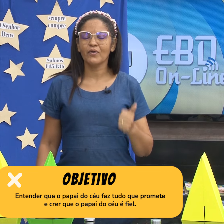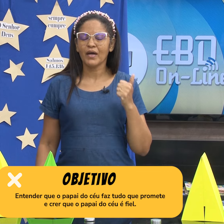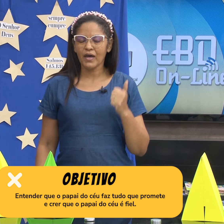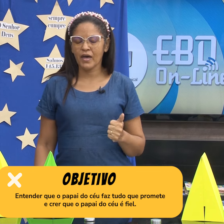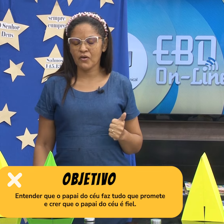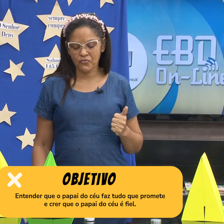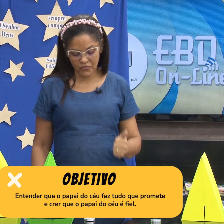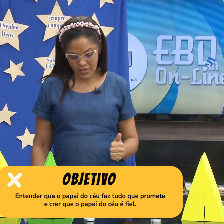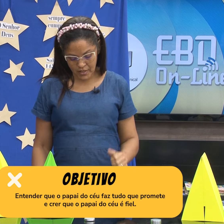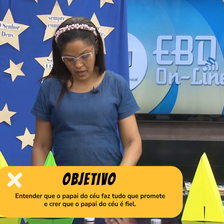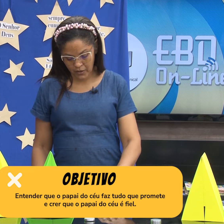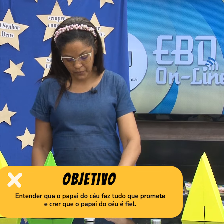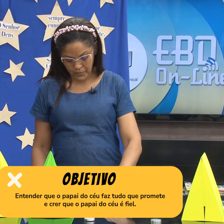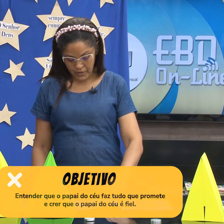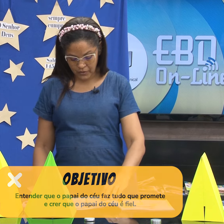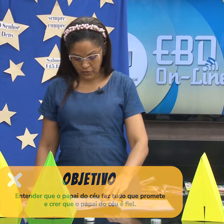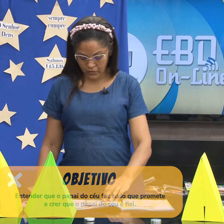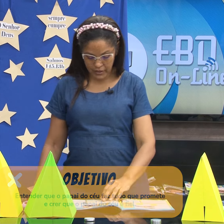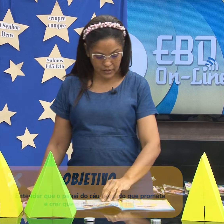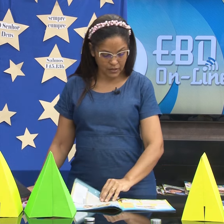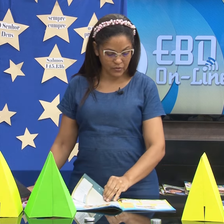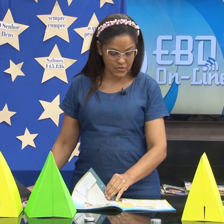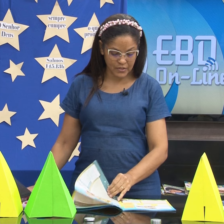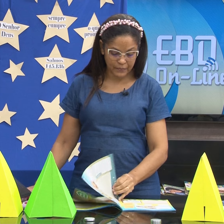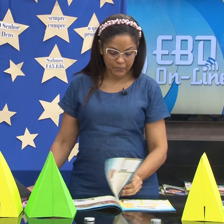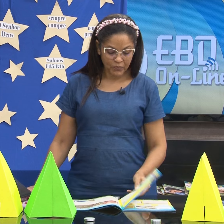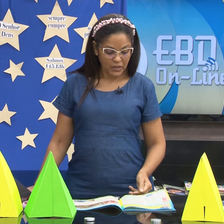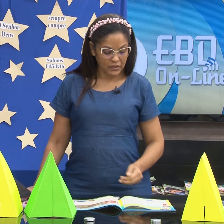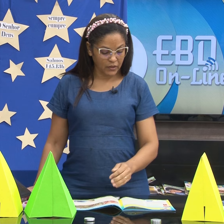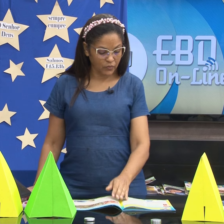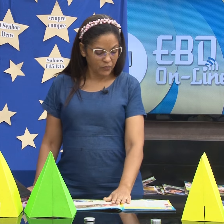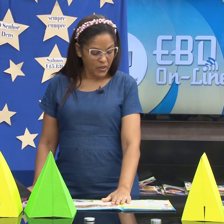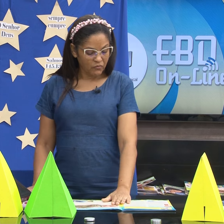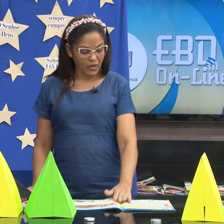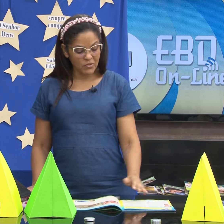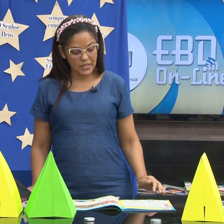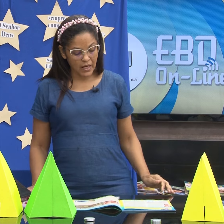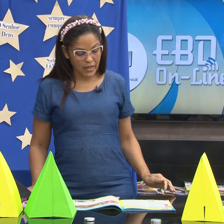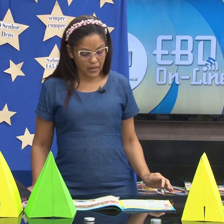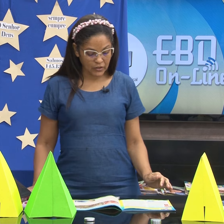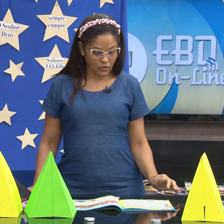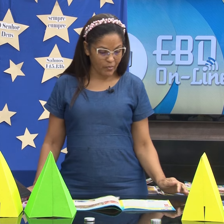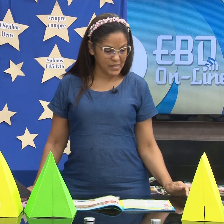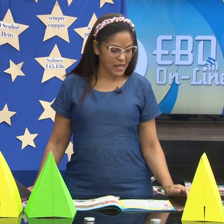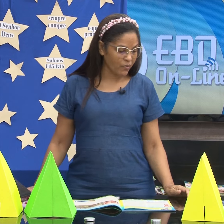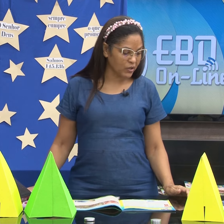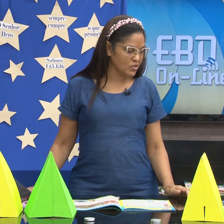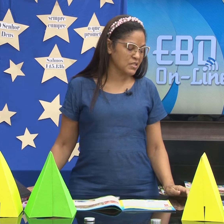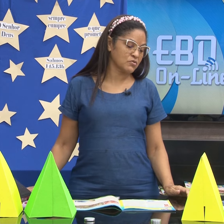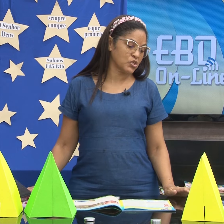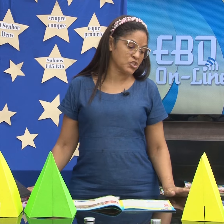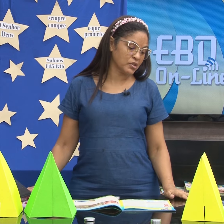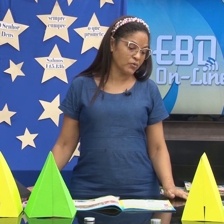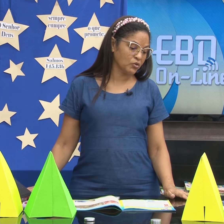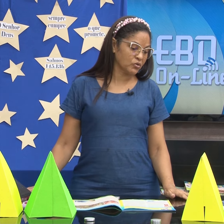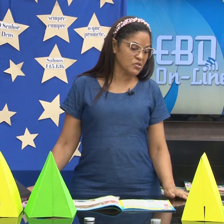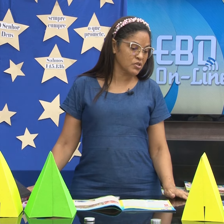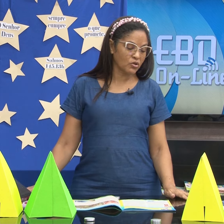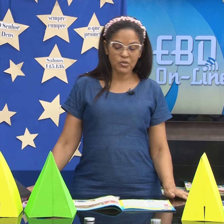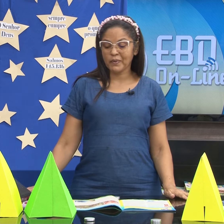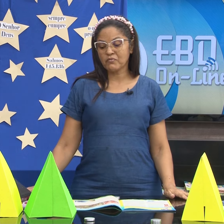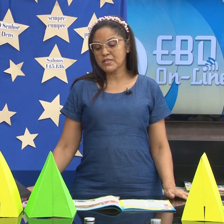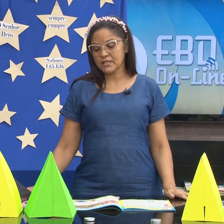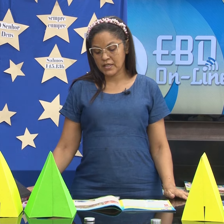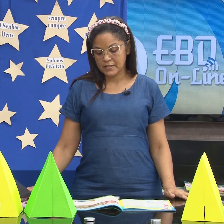céu é fiel glória a Deus então vamos a começar com a nossa sugestão que eu